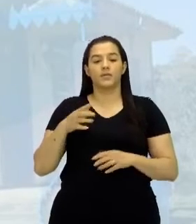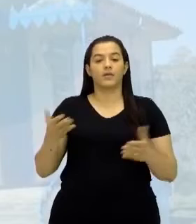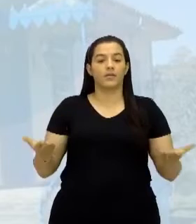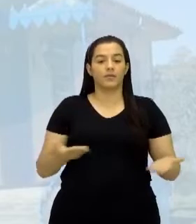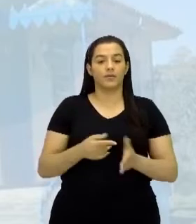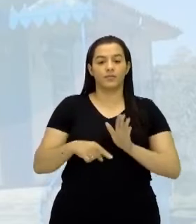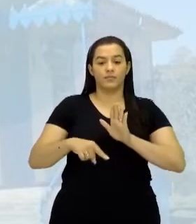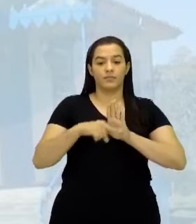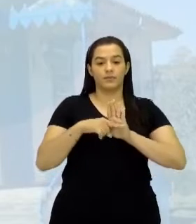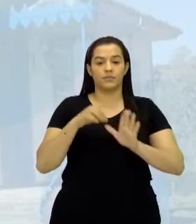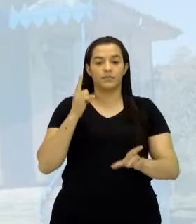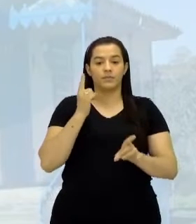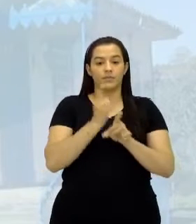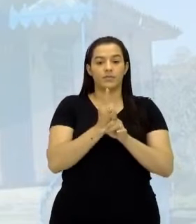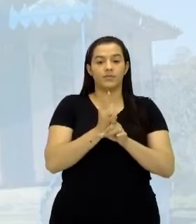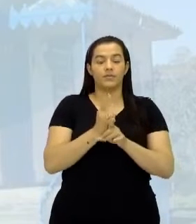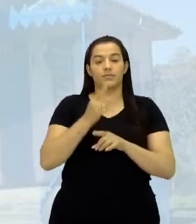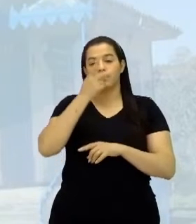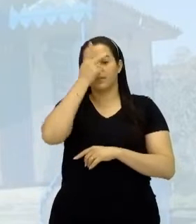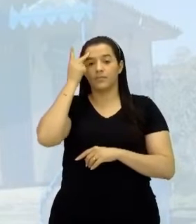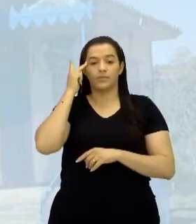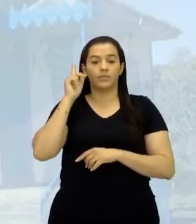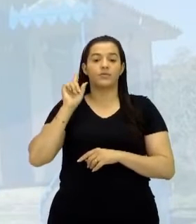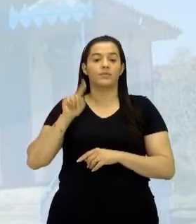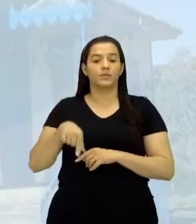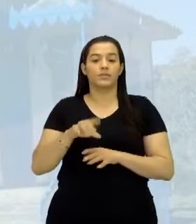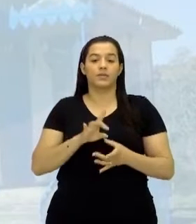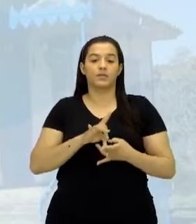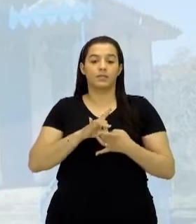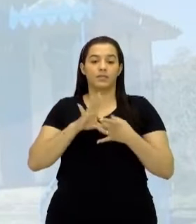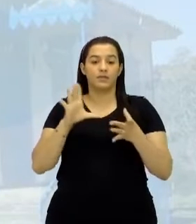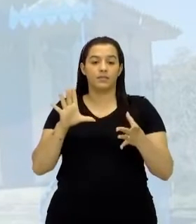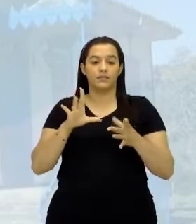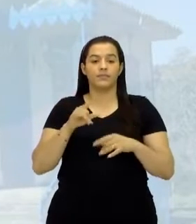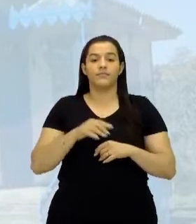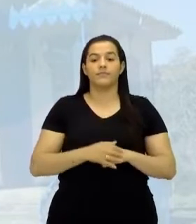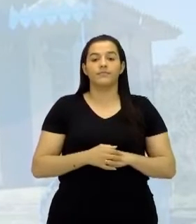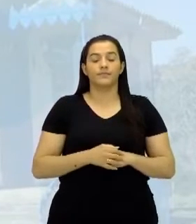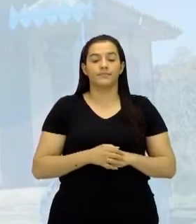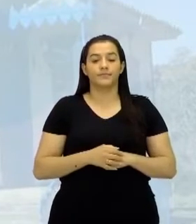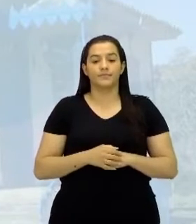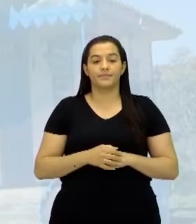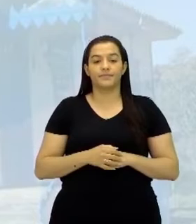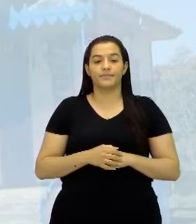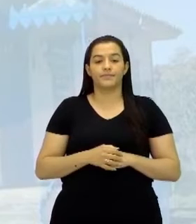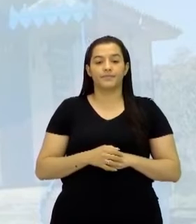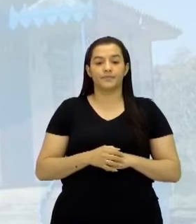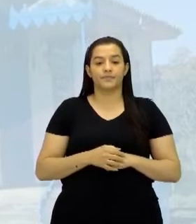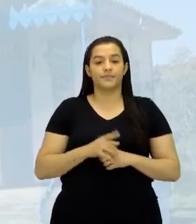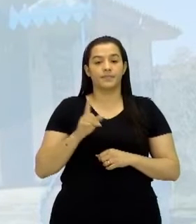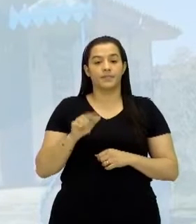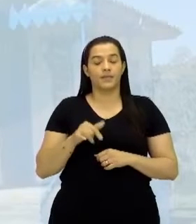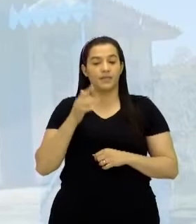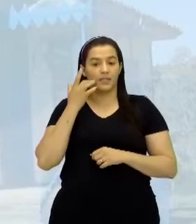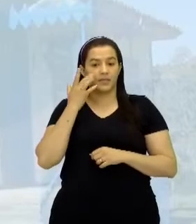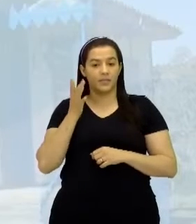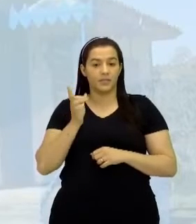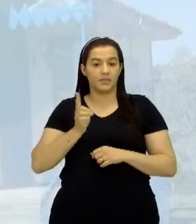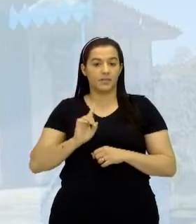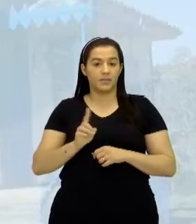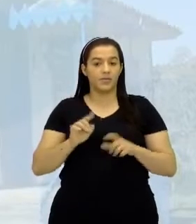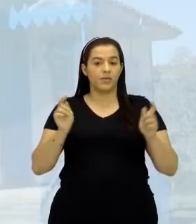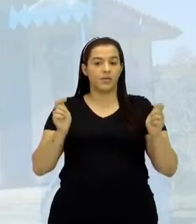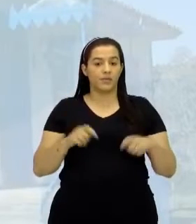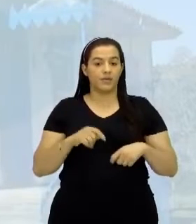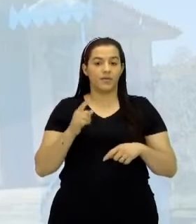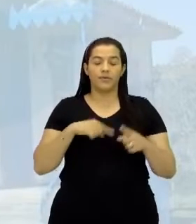subtração simples e encontra o número de pessoas que eram livres aí. Portanto, olha lá, essa continha de subtração não é tão simples quanto parece, né? Essa aqui